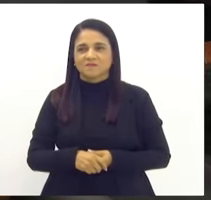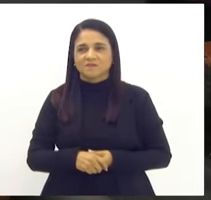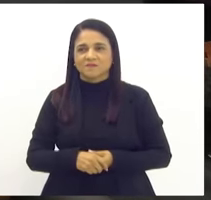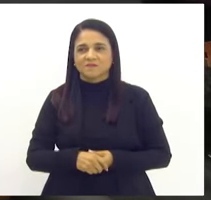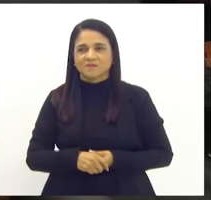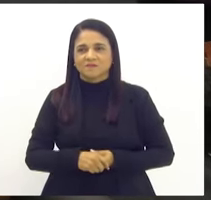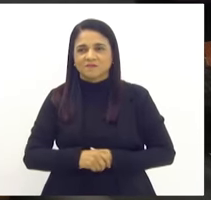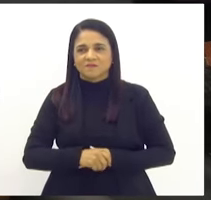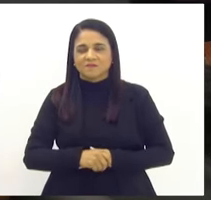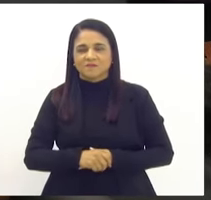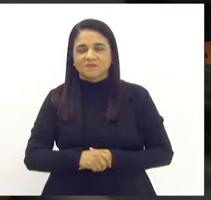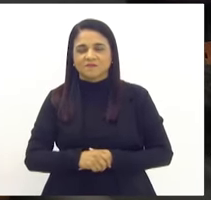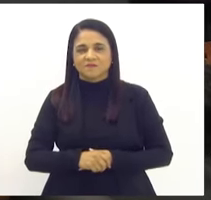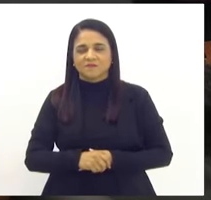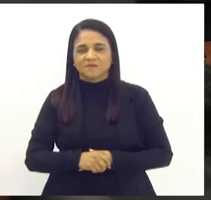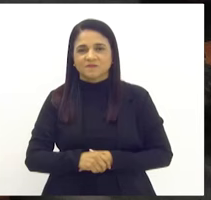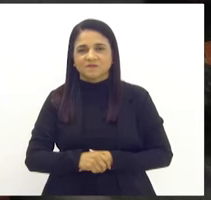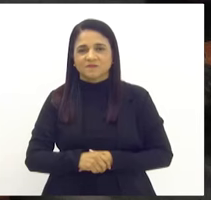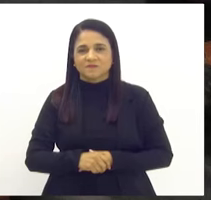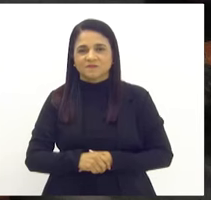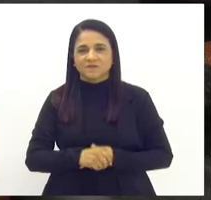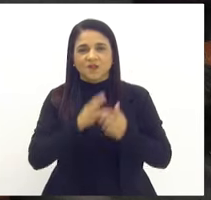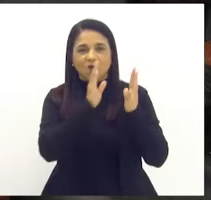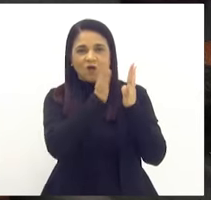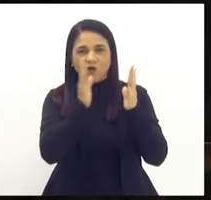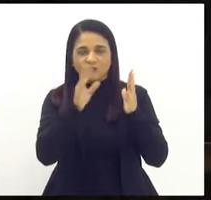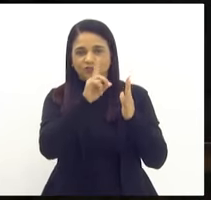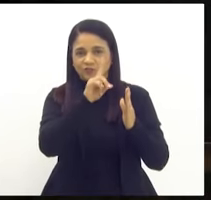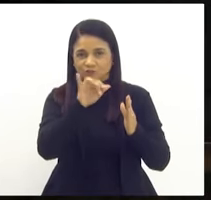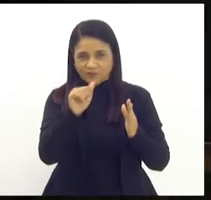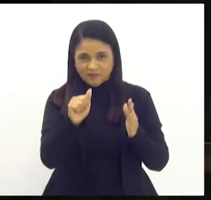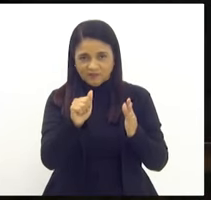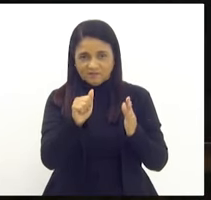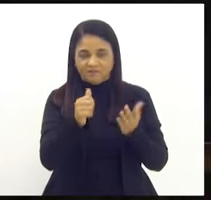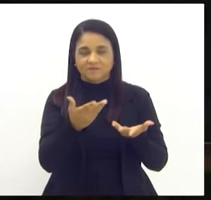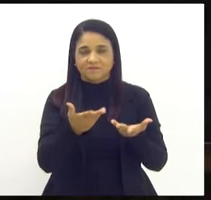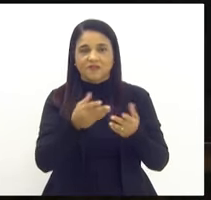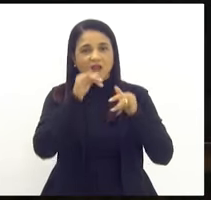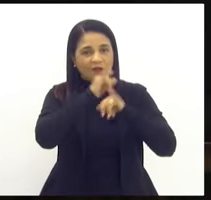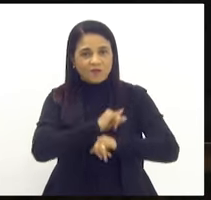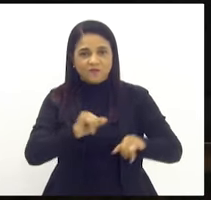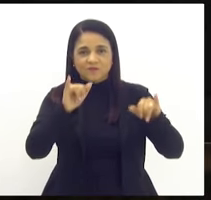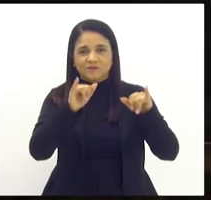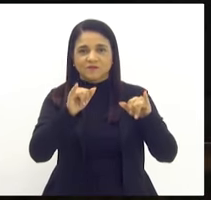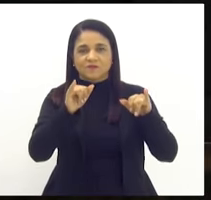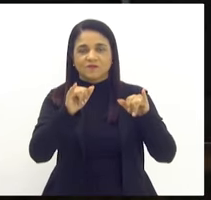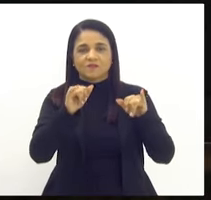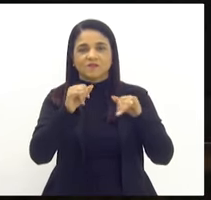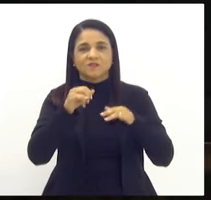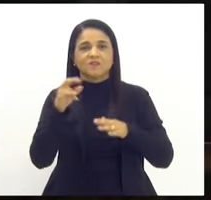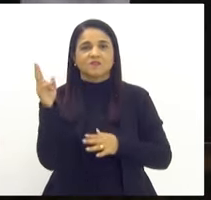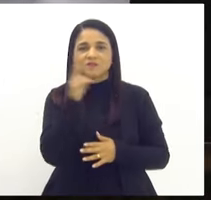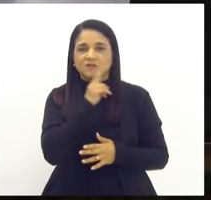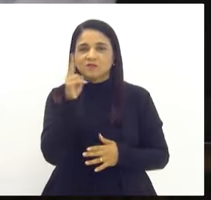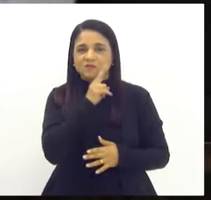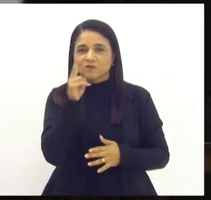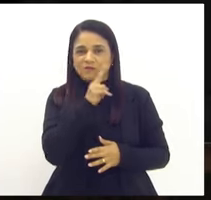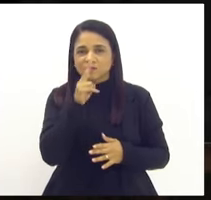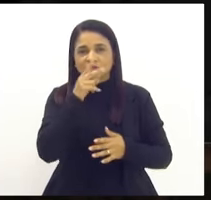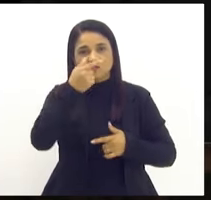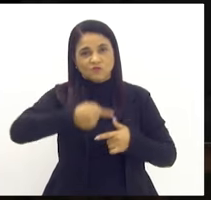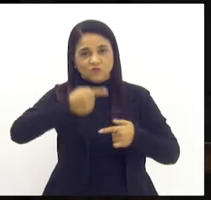bem-vindos vamos a ordem do dia anuncio em regime de urgência em